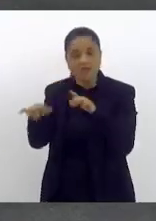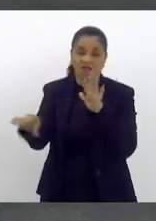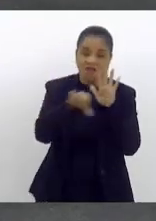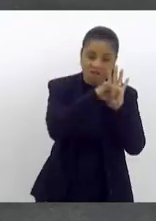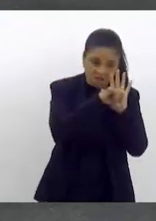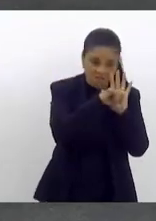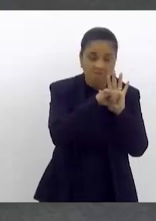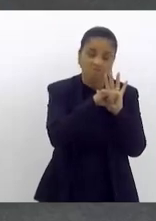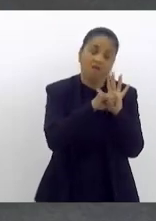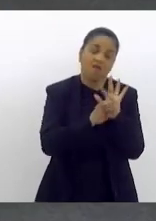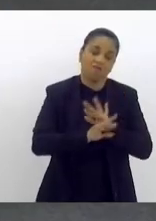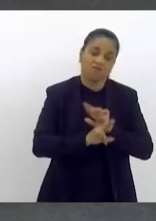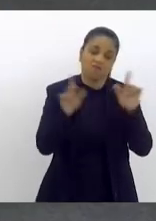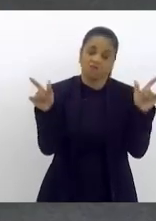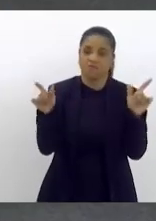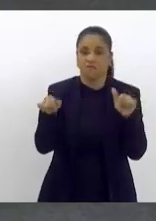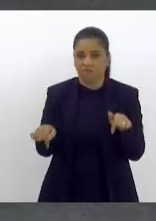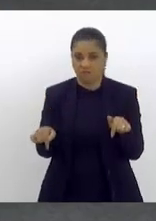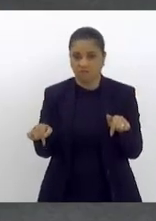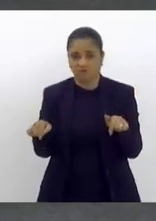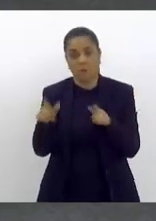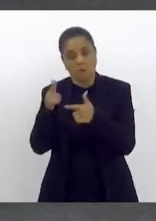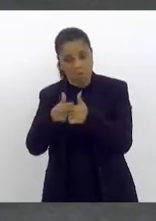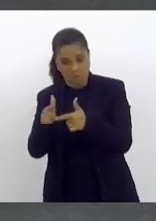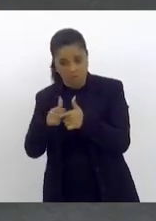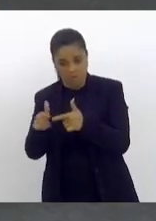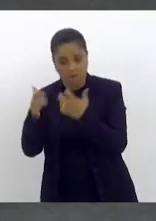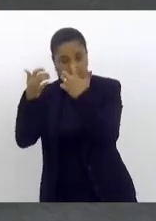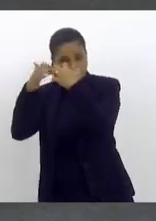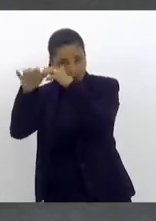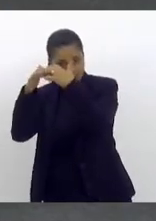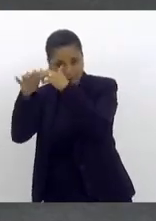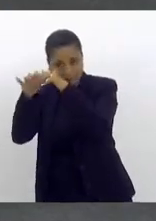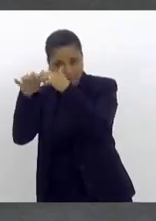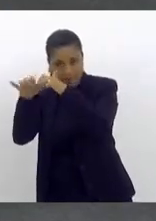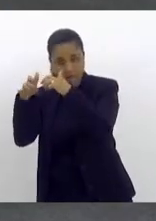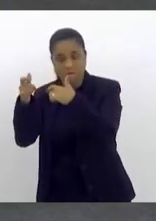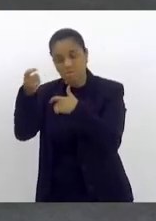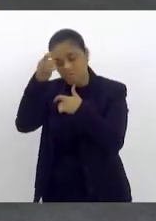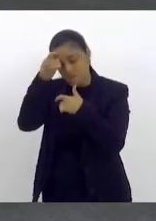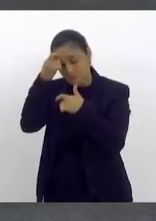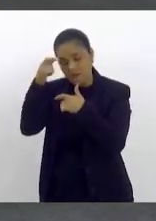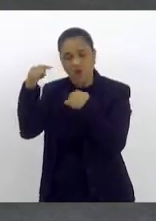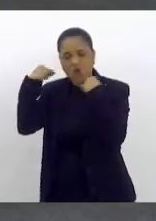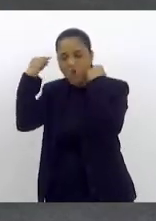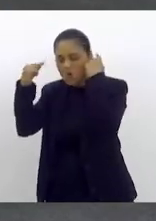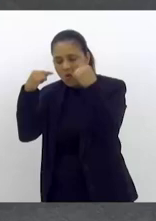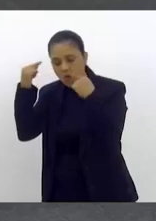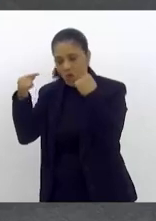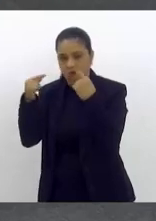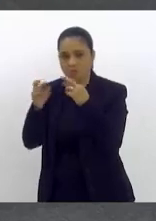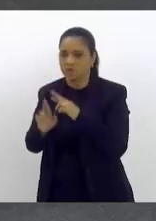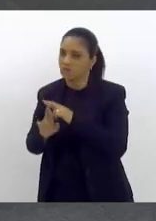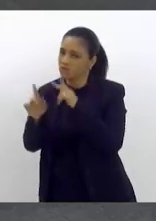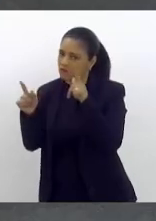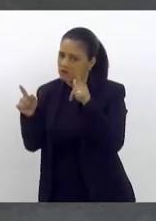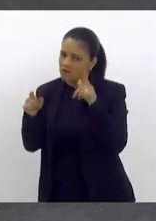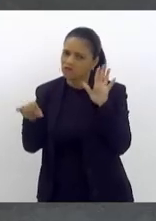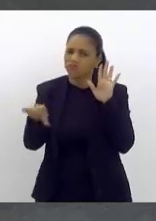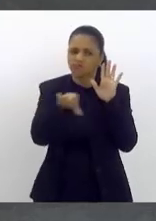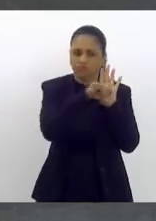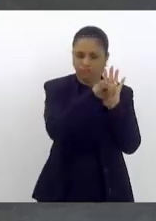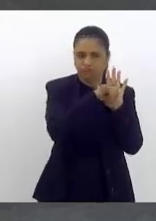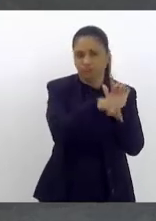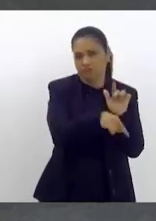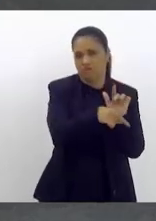Quem tem problemas de saúde mental, né, quem vive na loucura, é louco. Agora, não vamos confundir essas